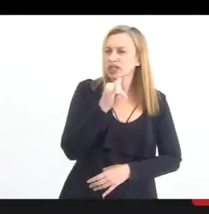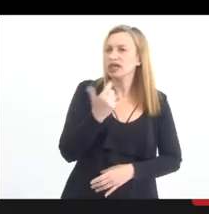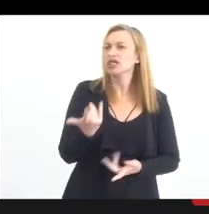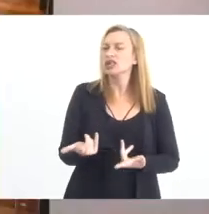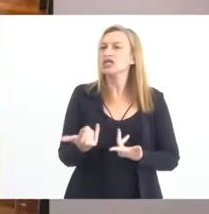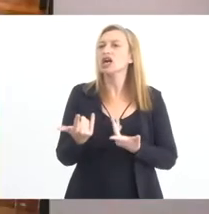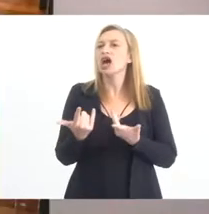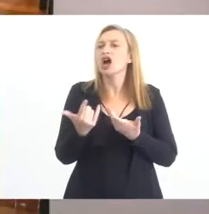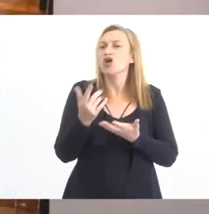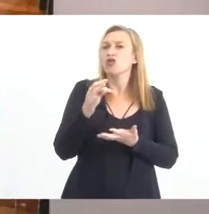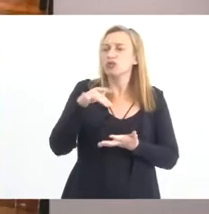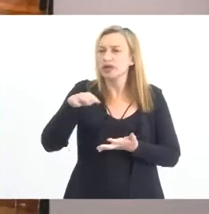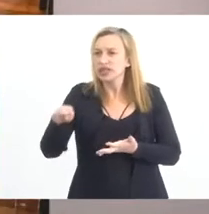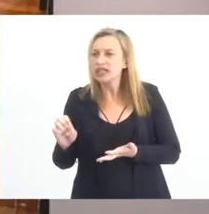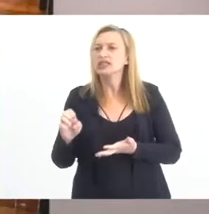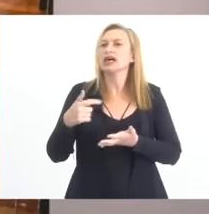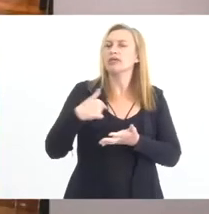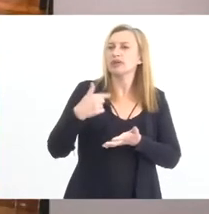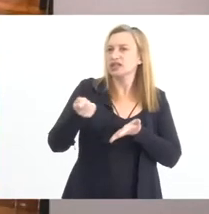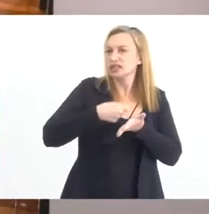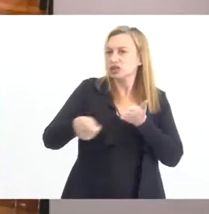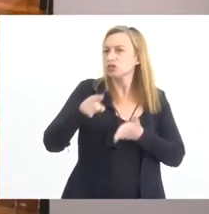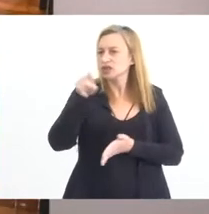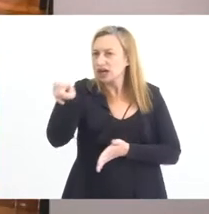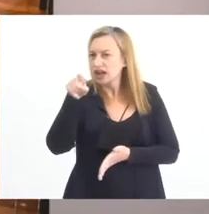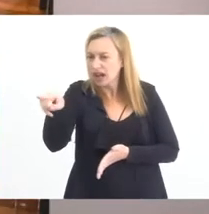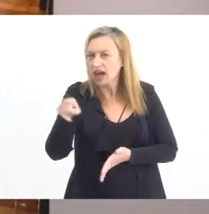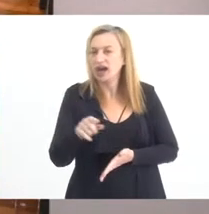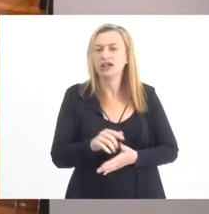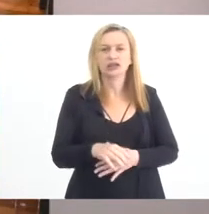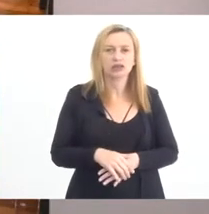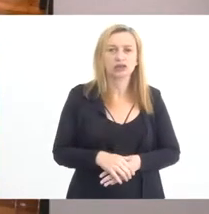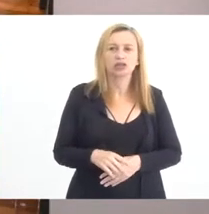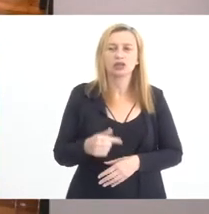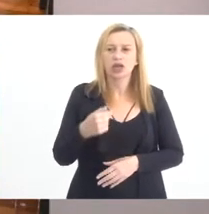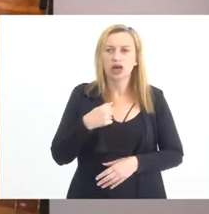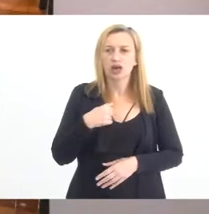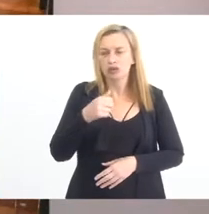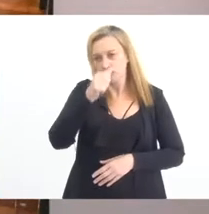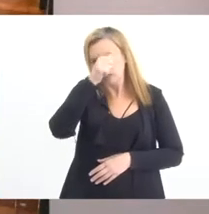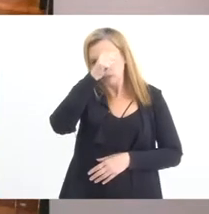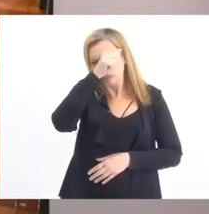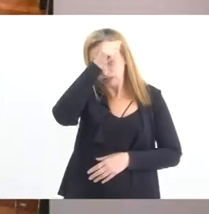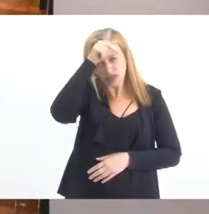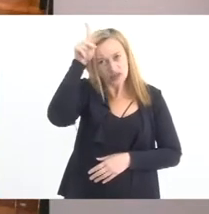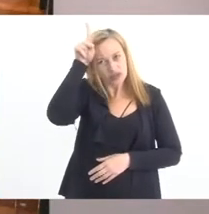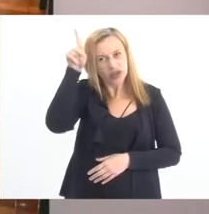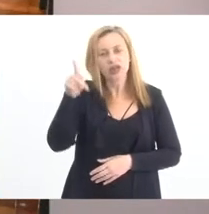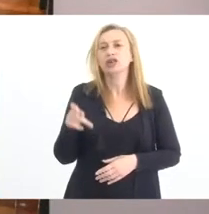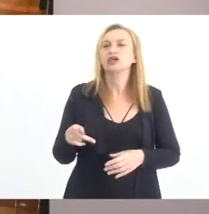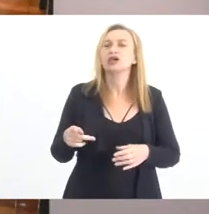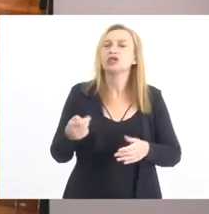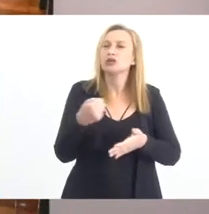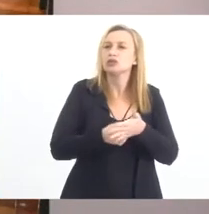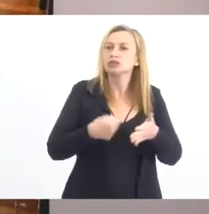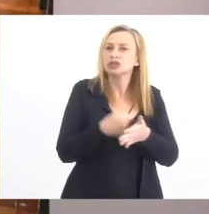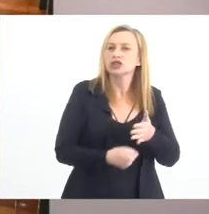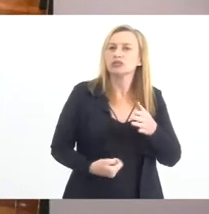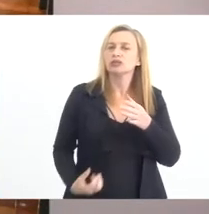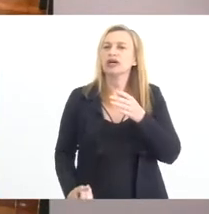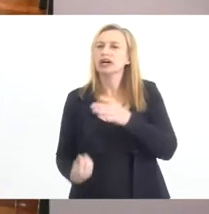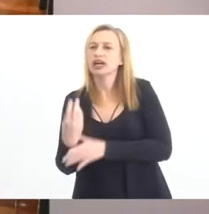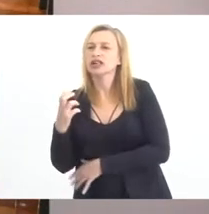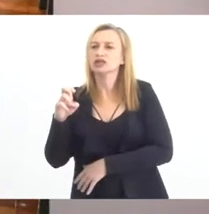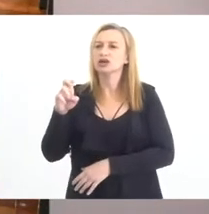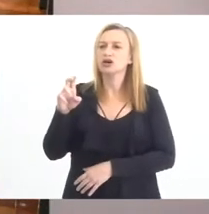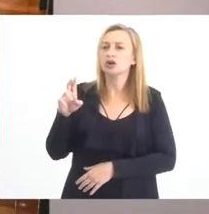nesses assuntos todos, e levar o UERJ para Recente, quando eu era prefeito, tendo tudo para que a UERJ se instalasse. Houve